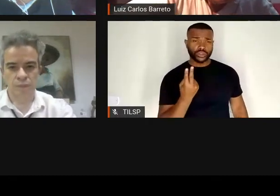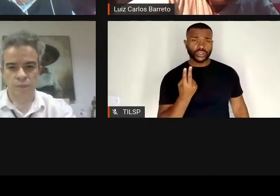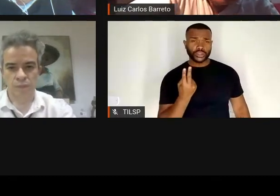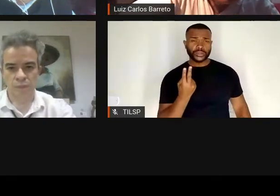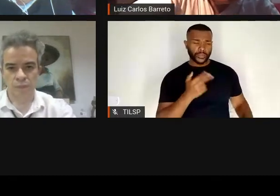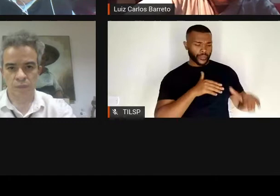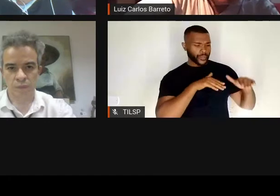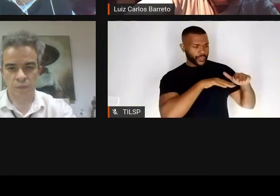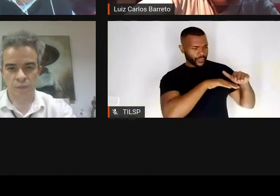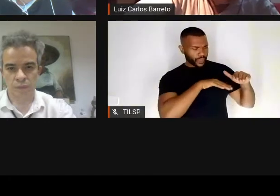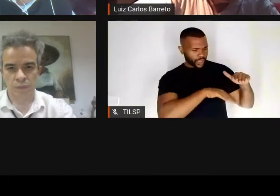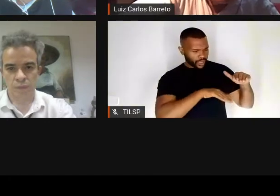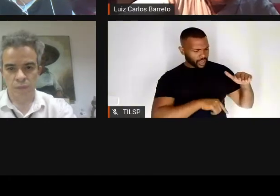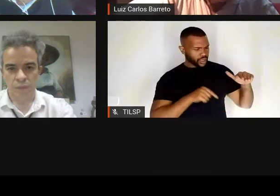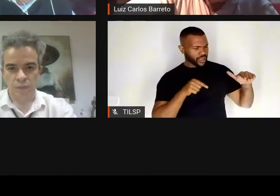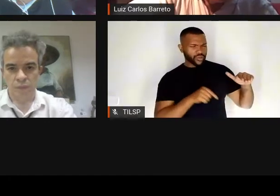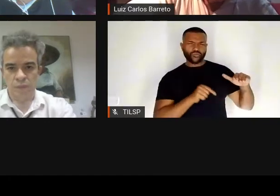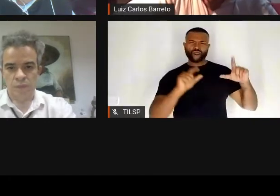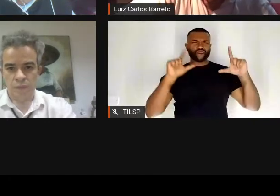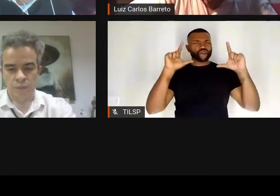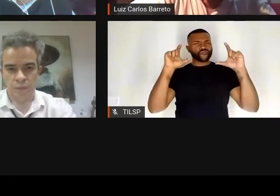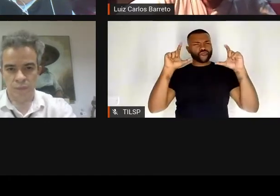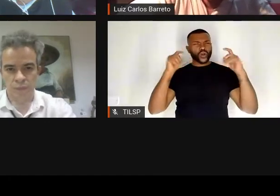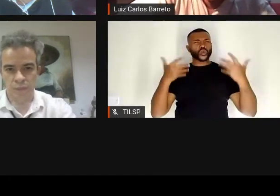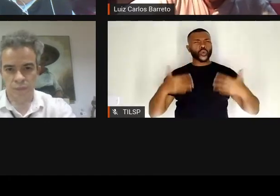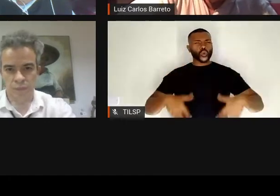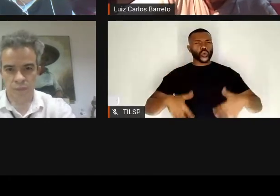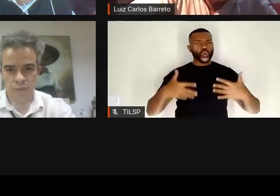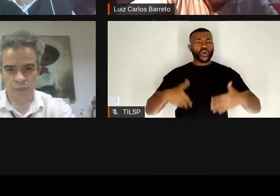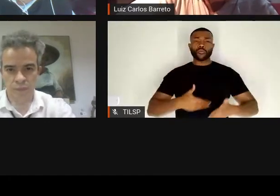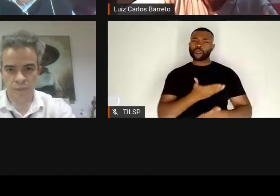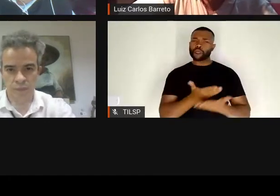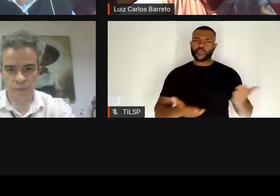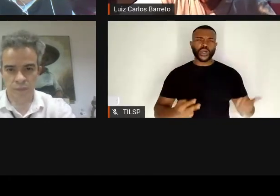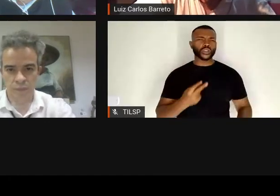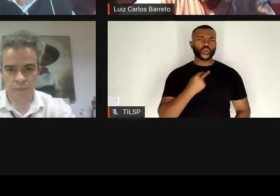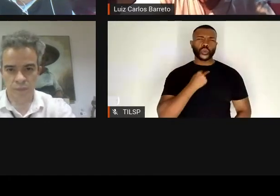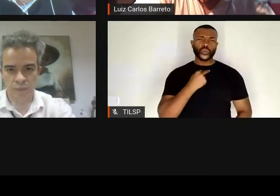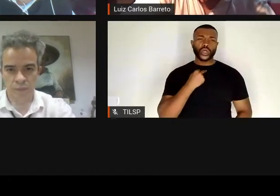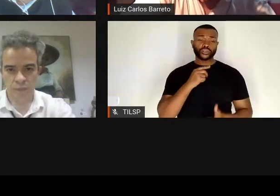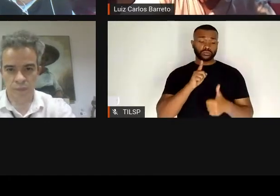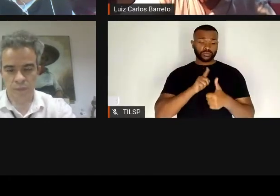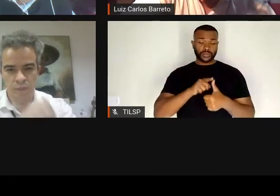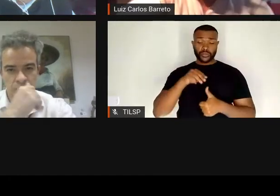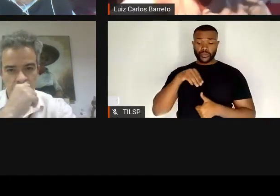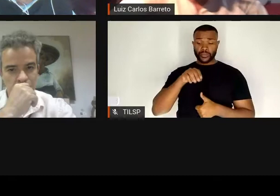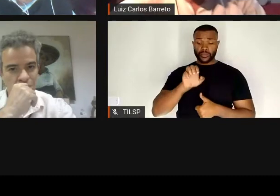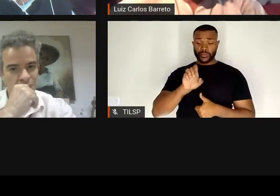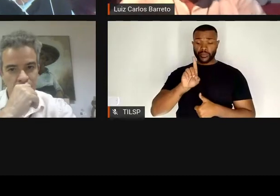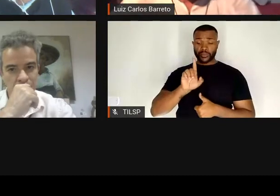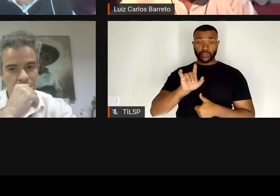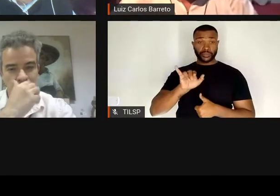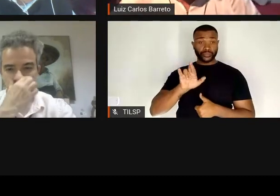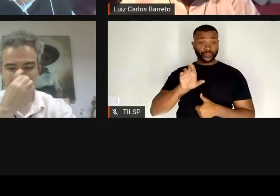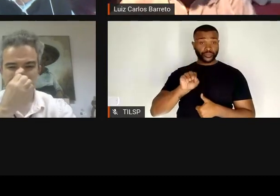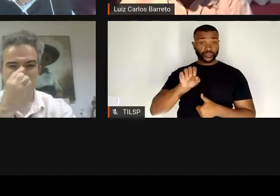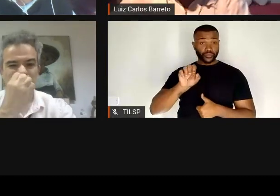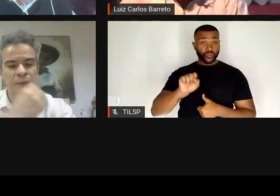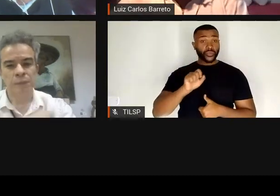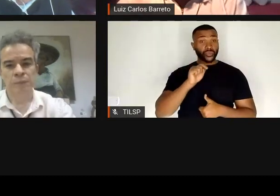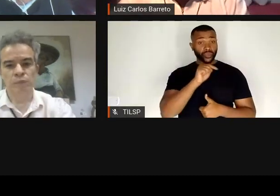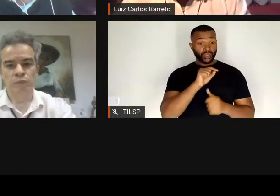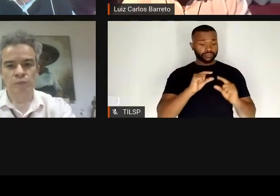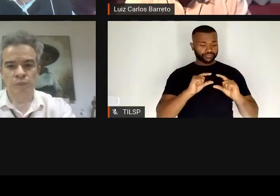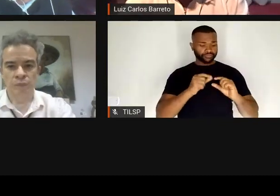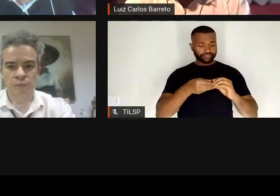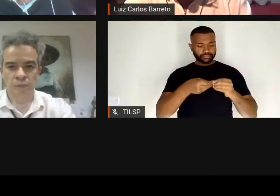2 legados fotográficos que não podiam se perder. Do Medeiros, que guardava os negativos